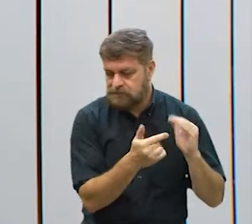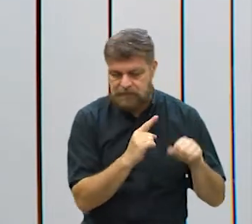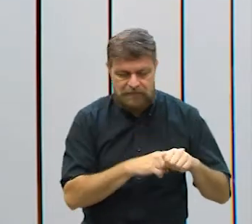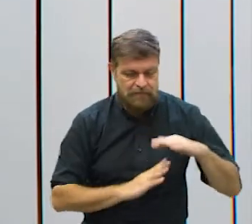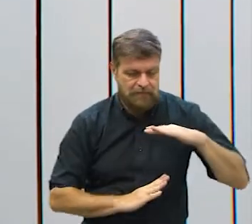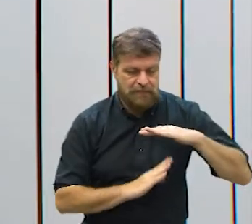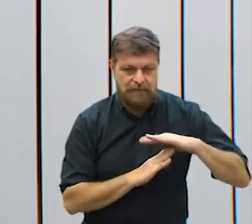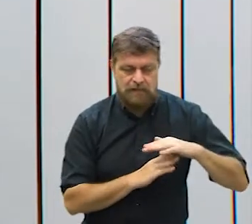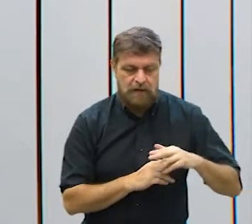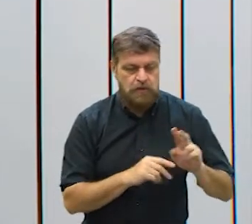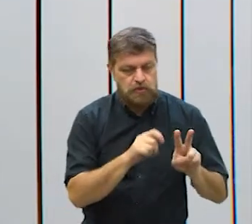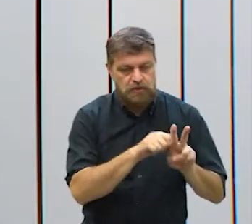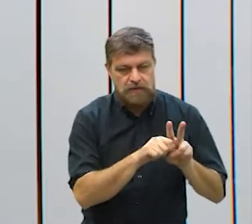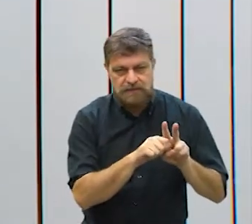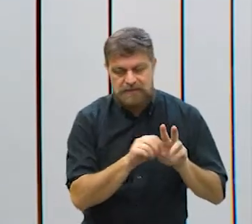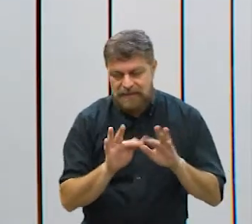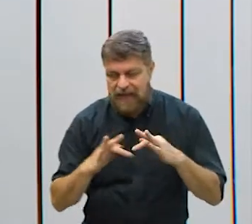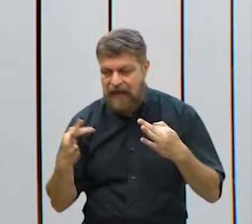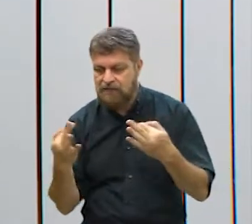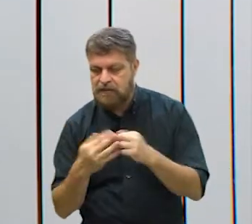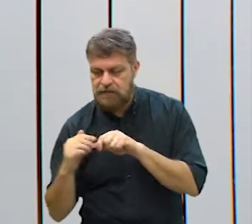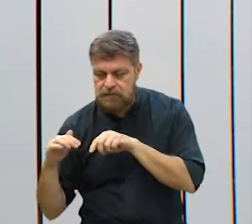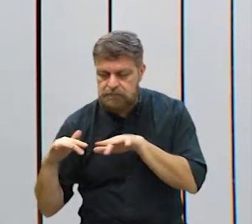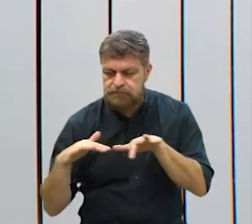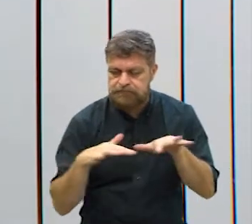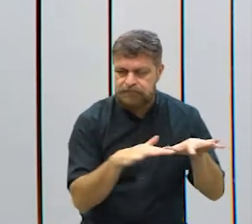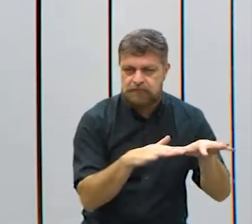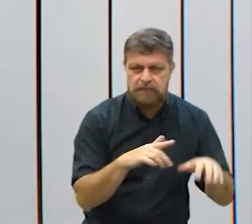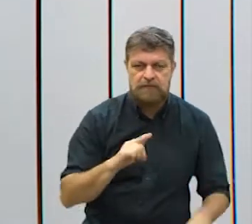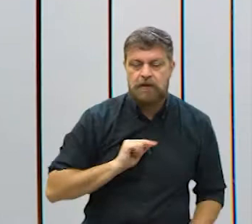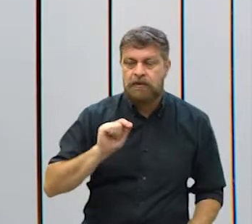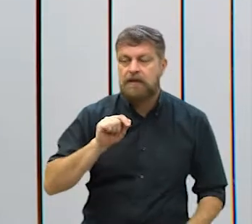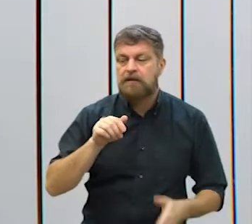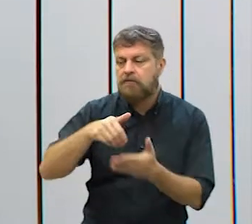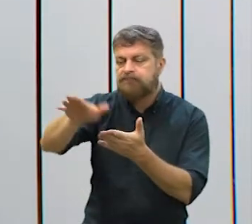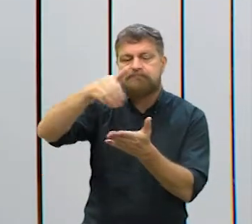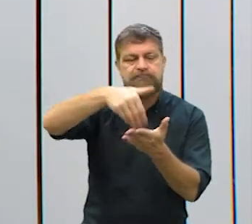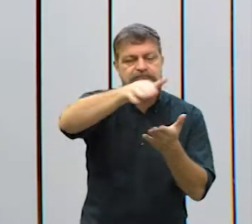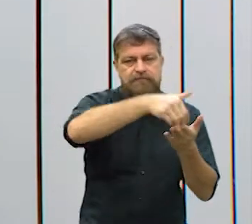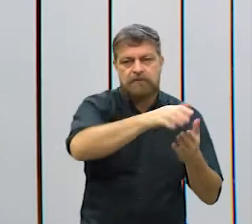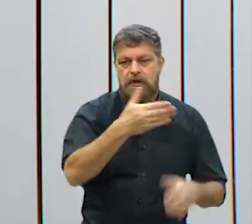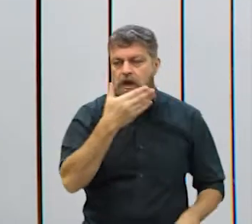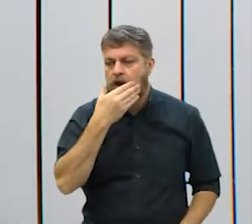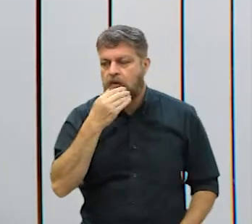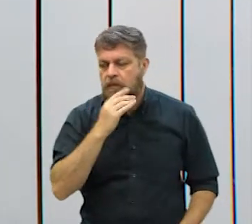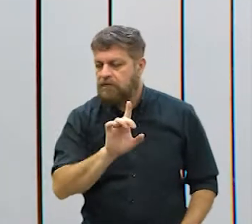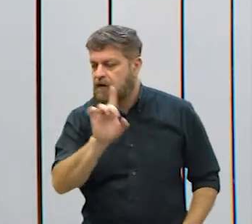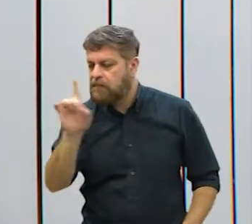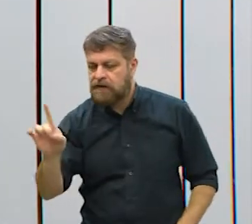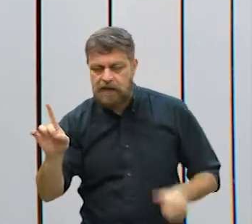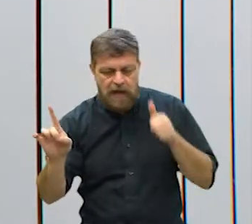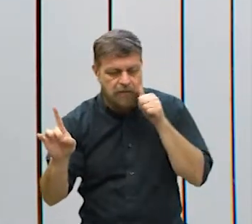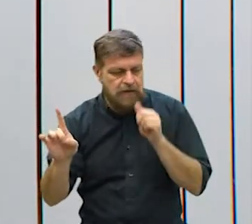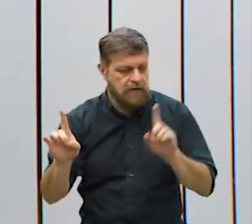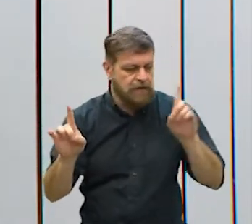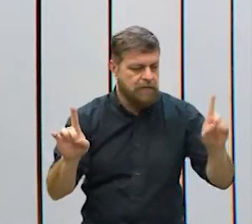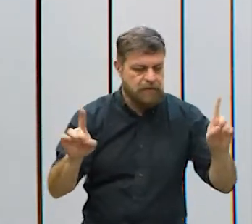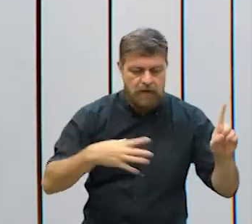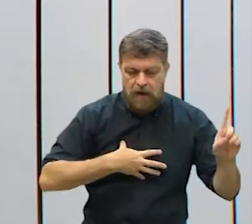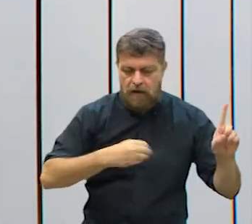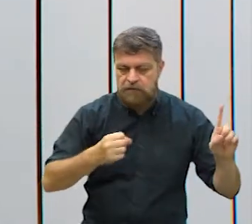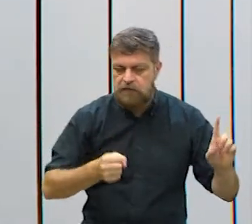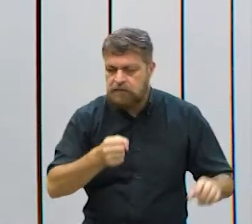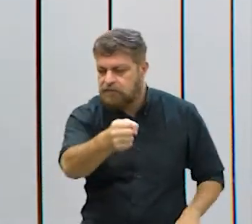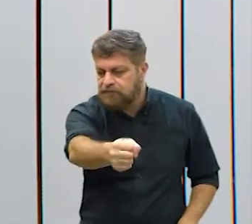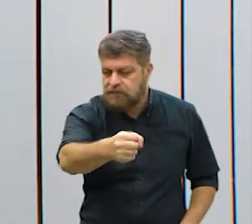provisório que por 1 mês, 2 meses, que acolhe a família. Então eles são o homem tem que ir para um lugar, a mulher para o